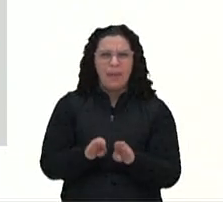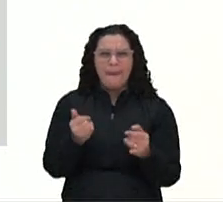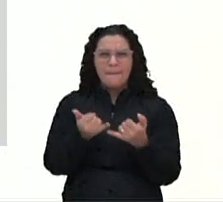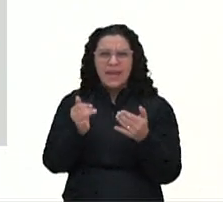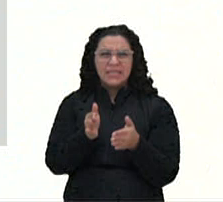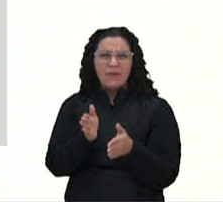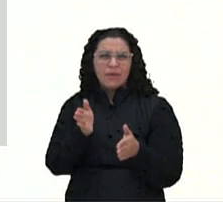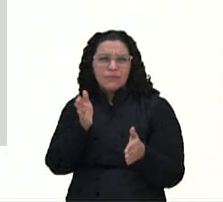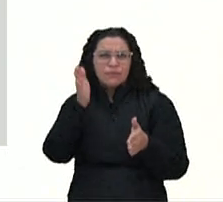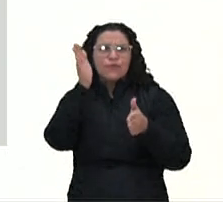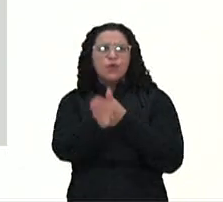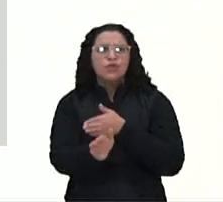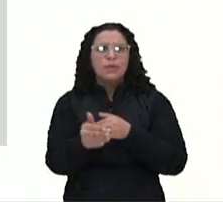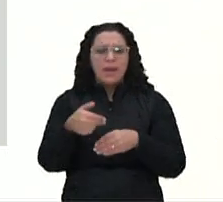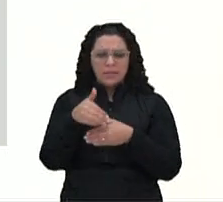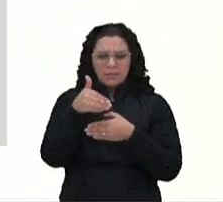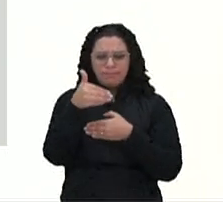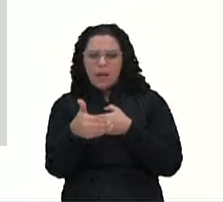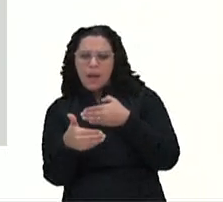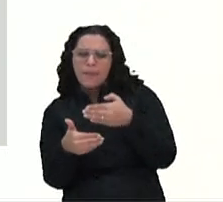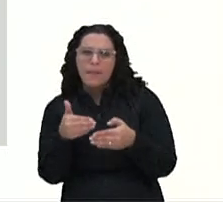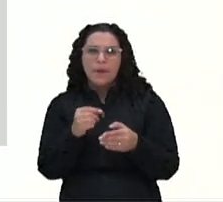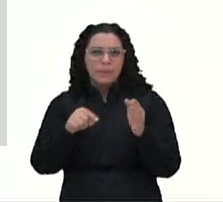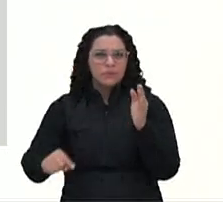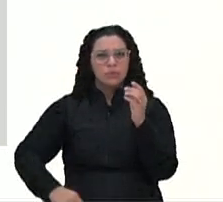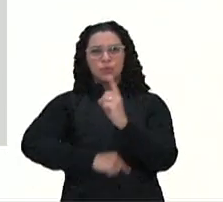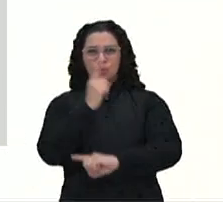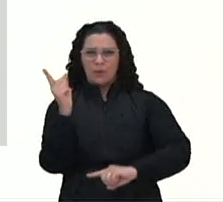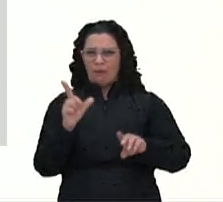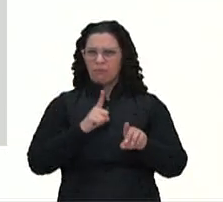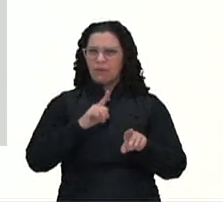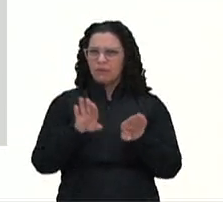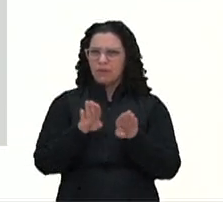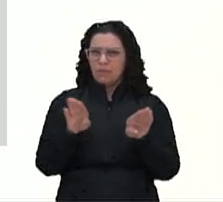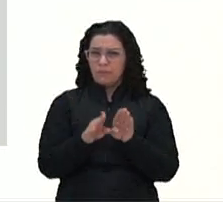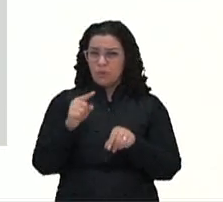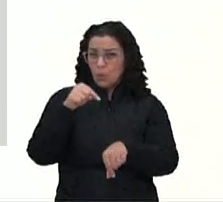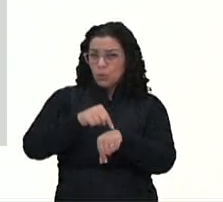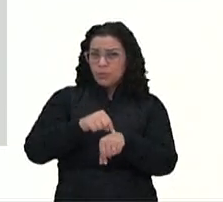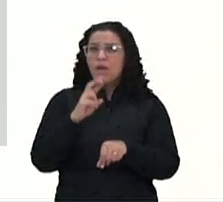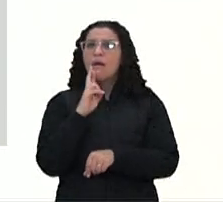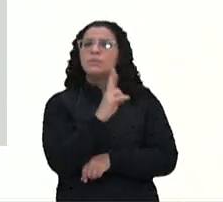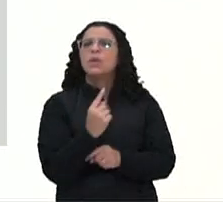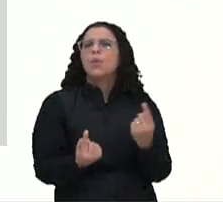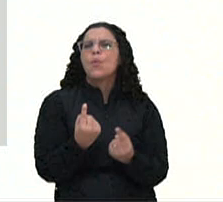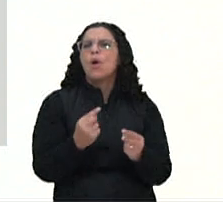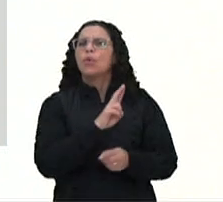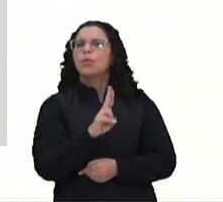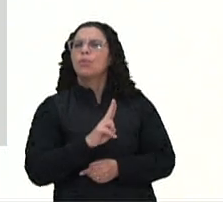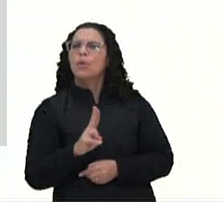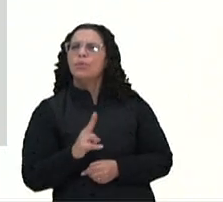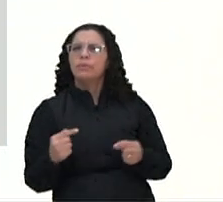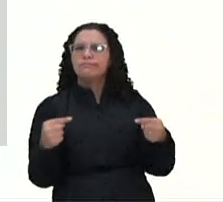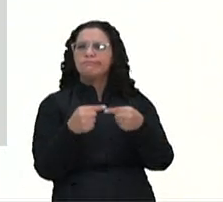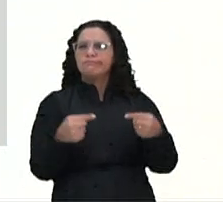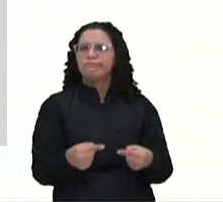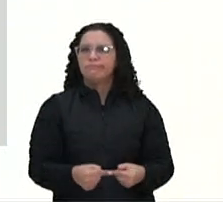de alguns obstáculos que aparecem aqui na imagem. Então, eu vou dar um tempinho para vocês poderem colocar aí os nomes.